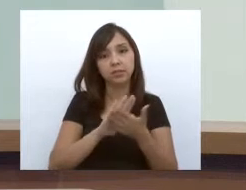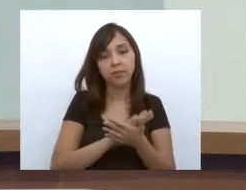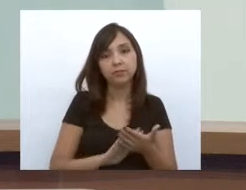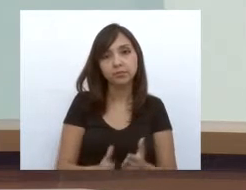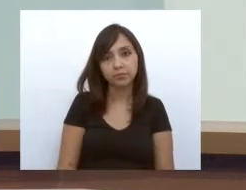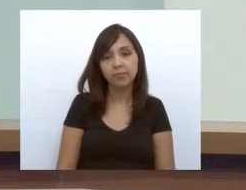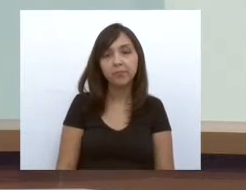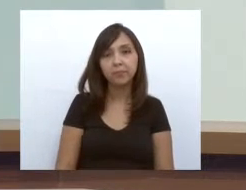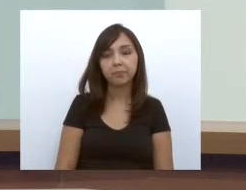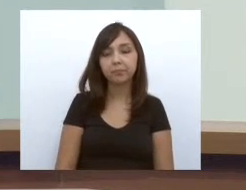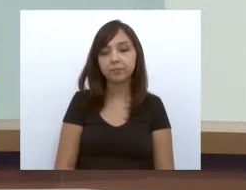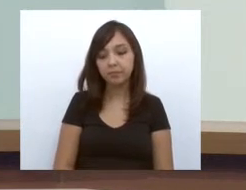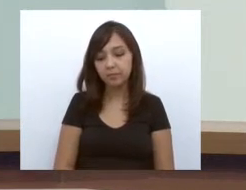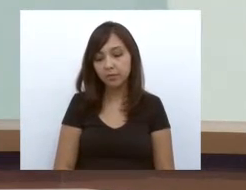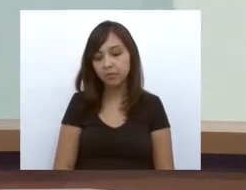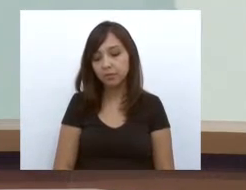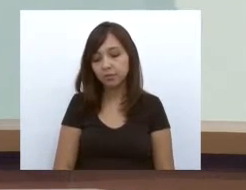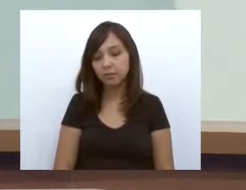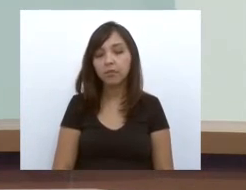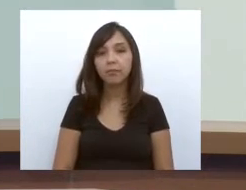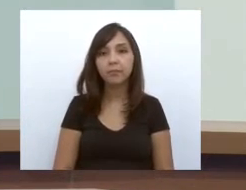para garantir aí um emprego